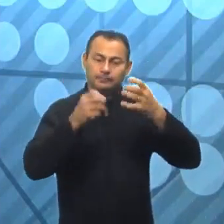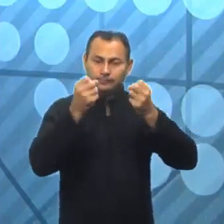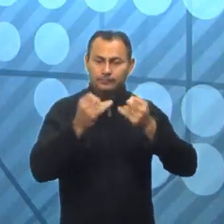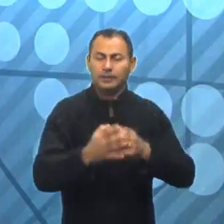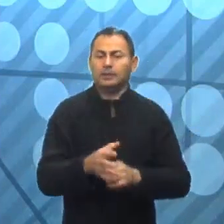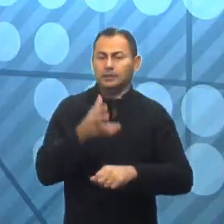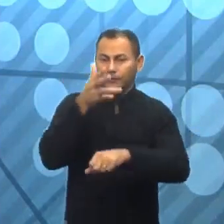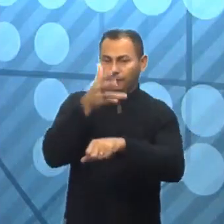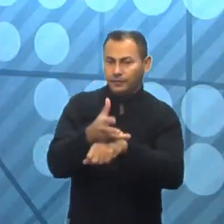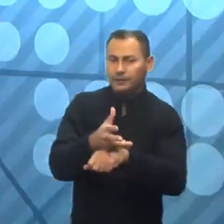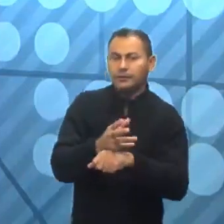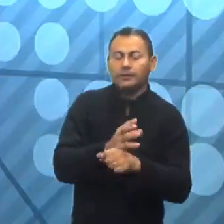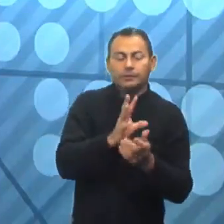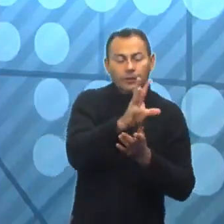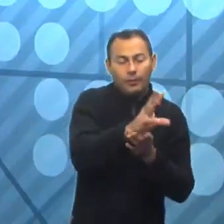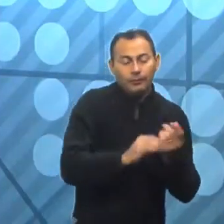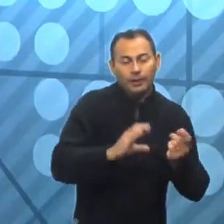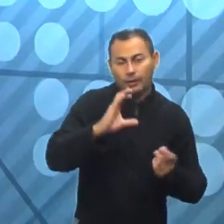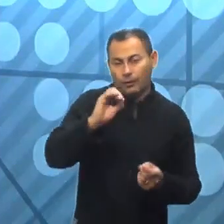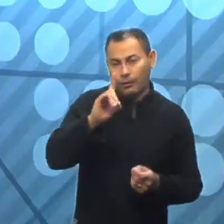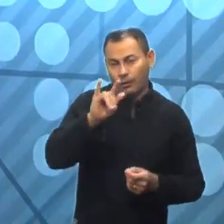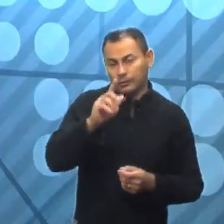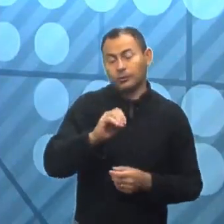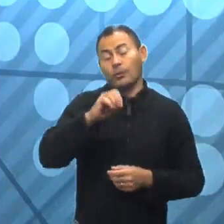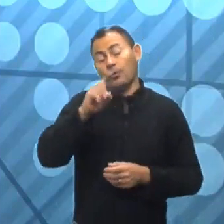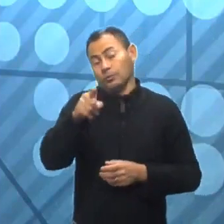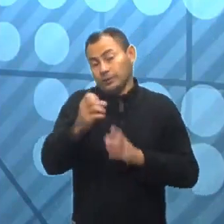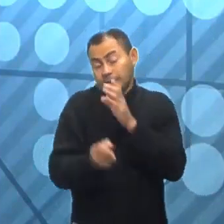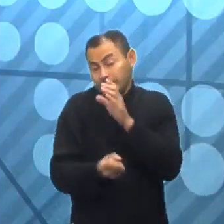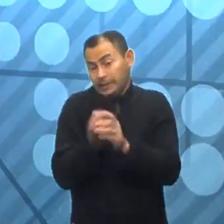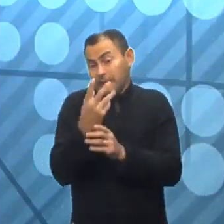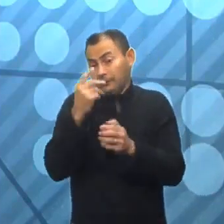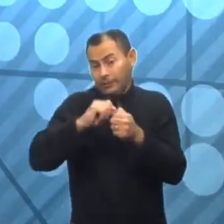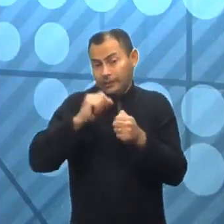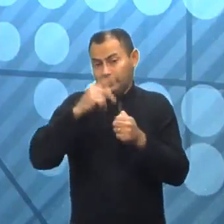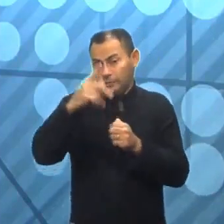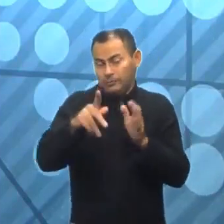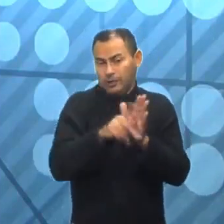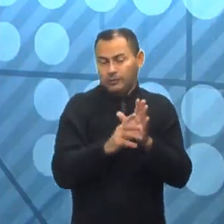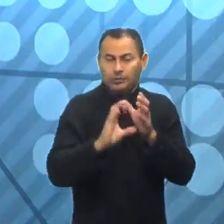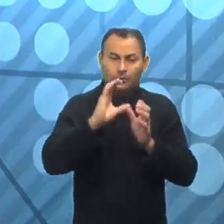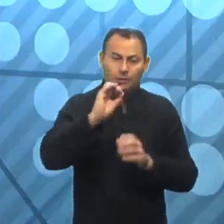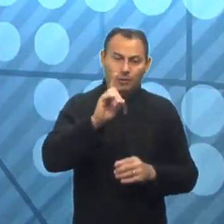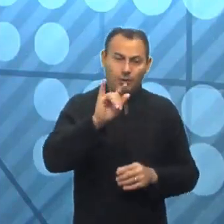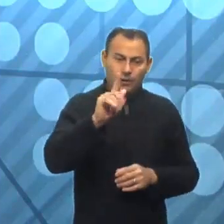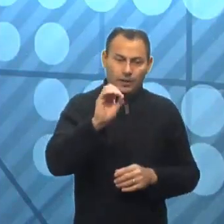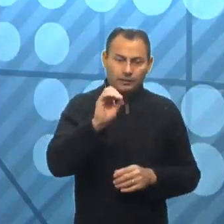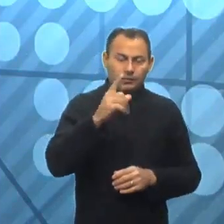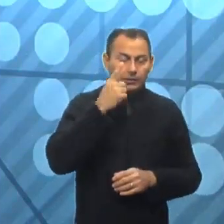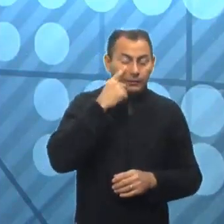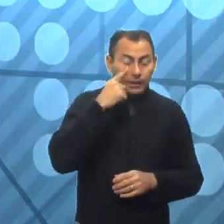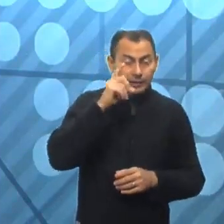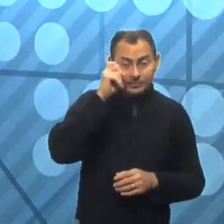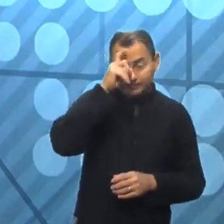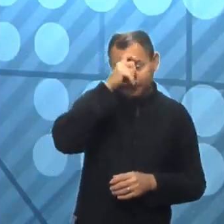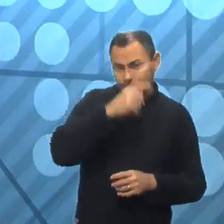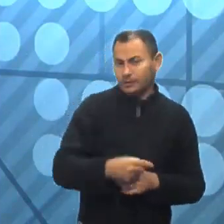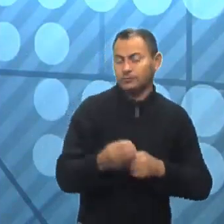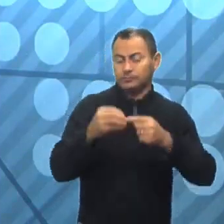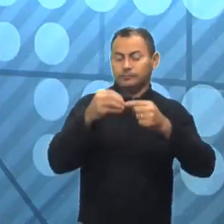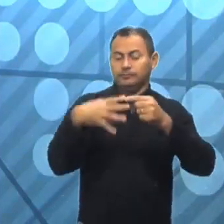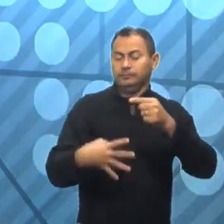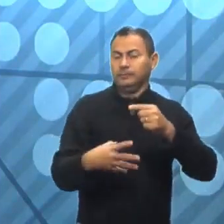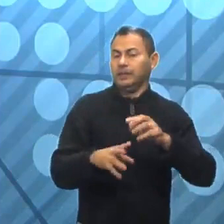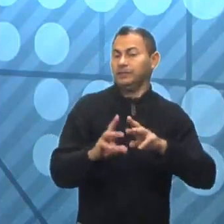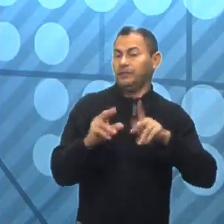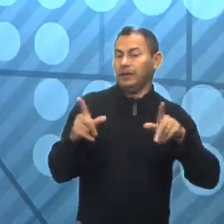desse vídeo, vai pegar e copiar o código, ou criar o seu código, e você vai ver que é um pouco complexo, porque é um software diferente, que